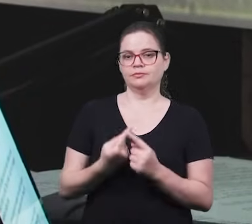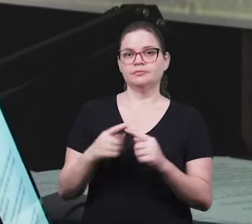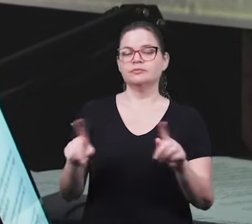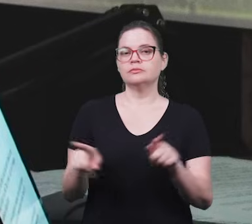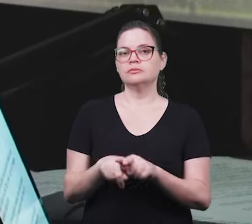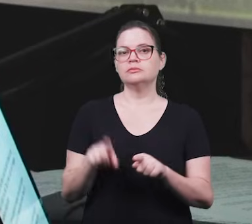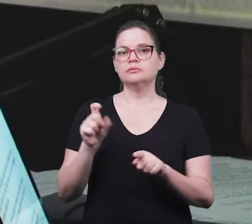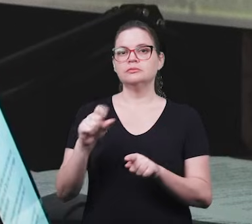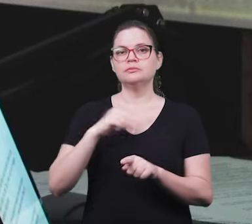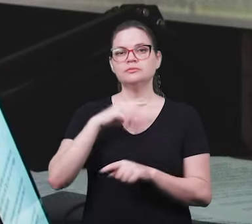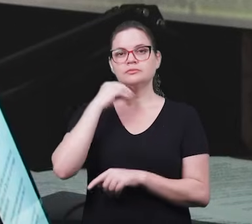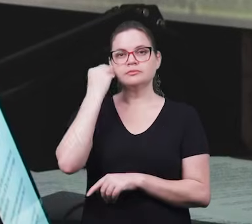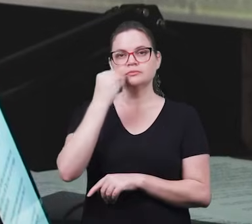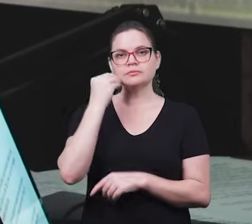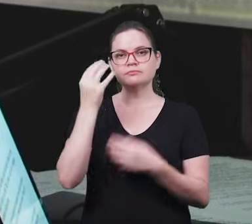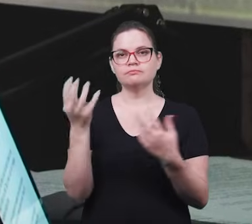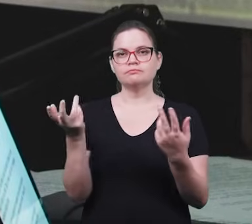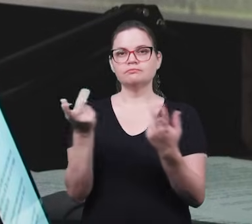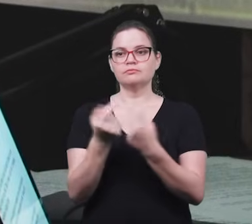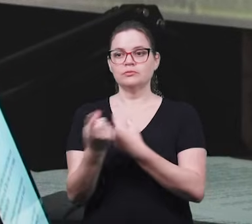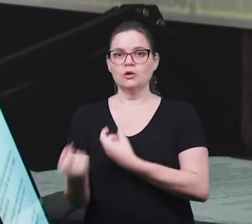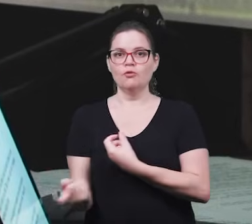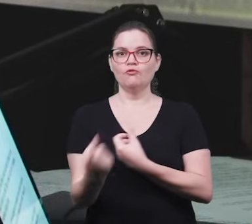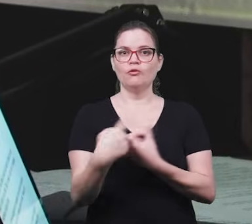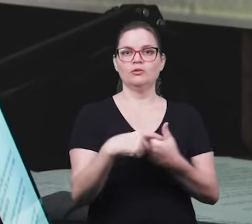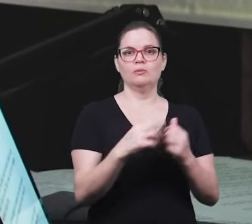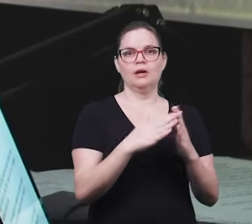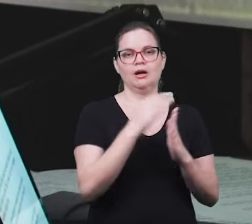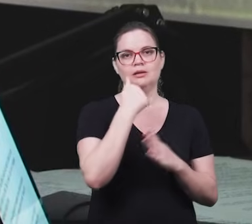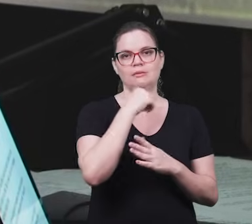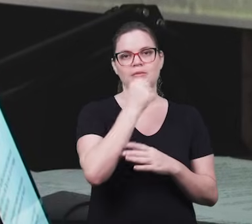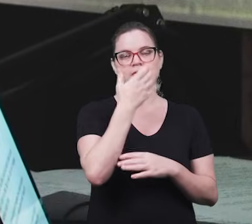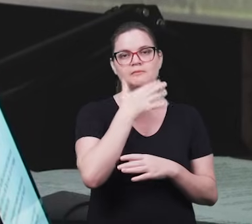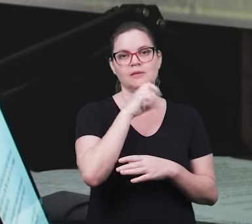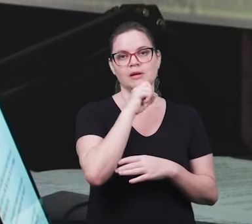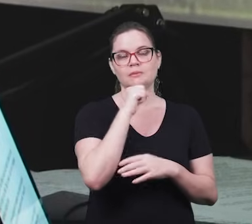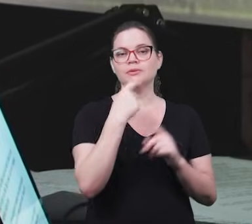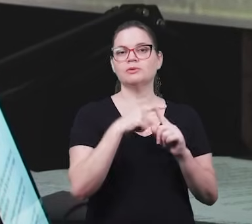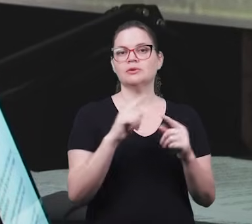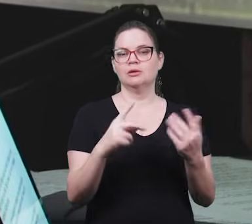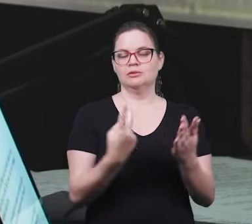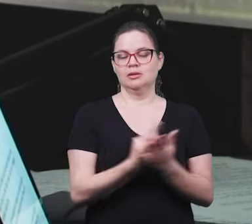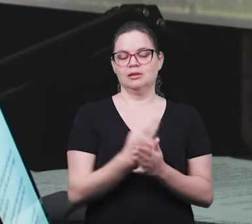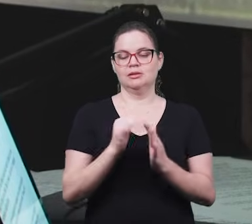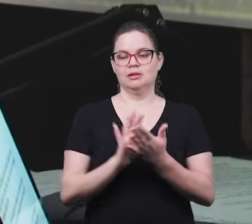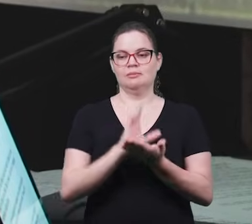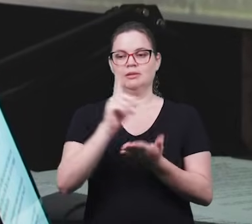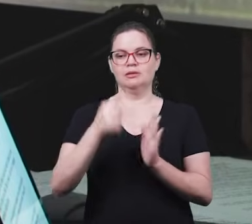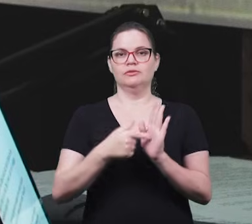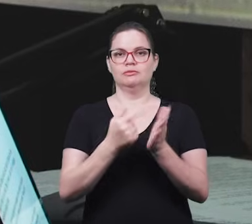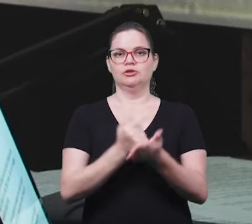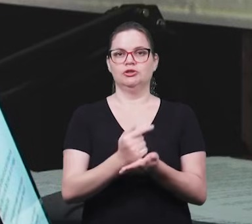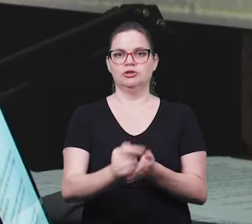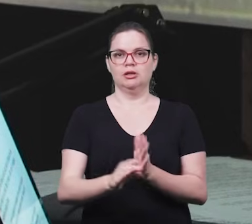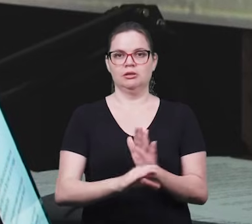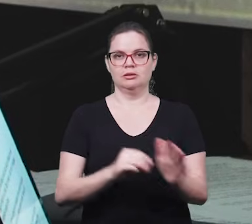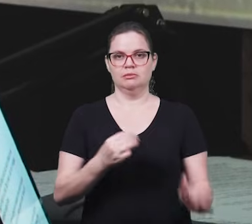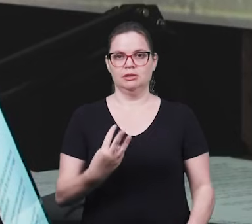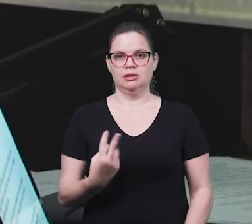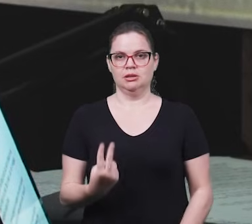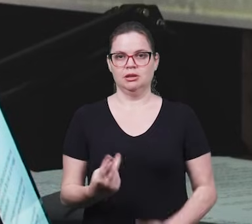ele teve também uma experiência gloriosa no seu retorno. Porque a palavra registra em